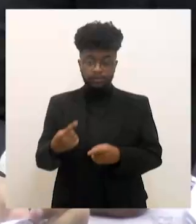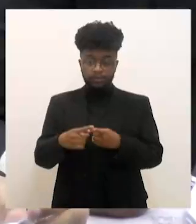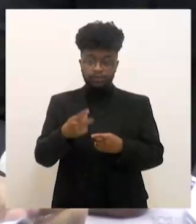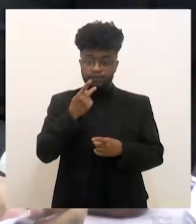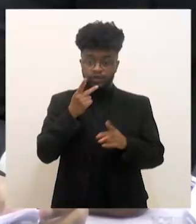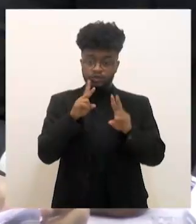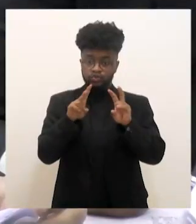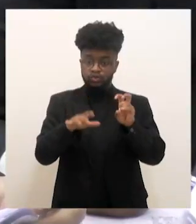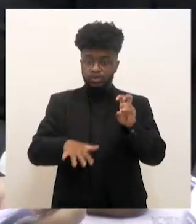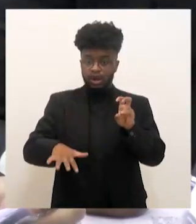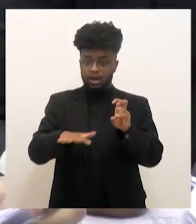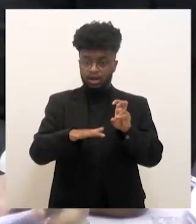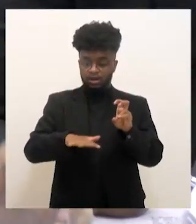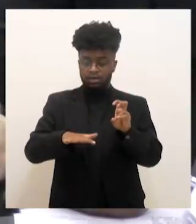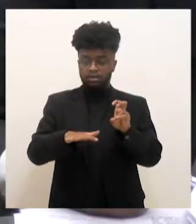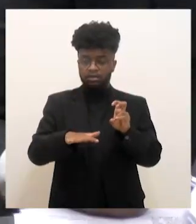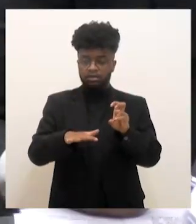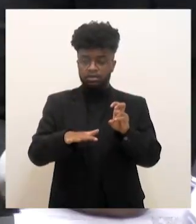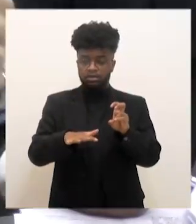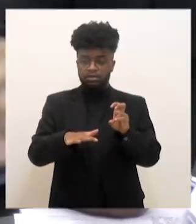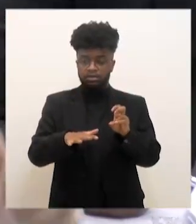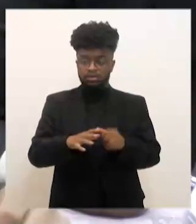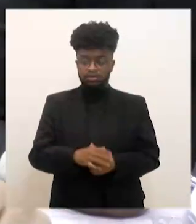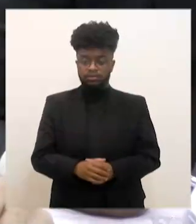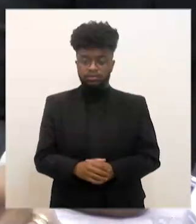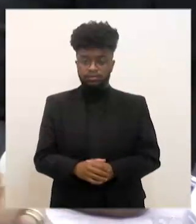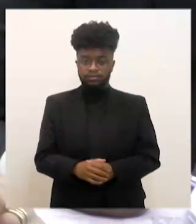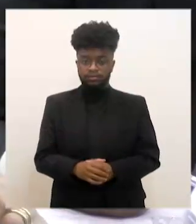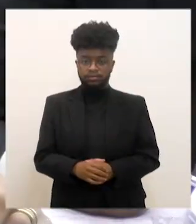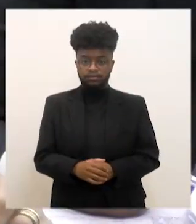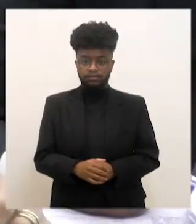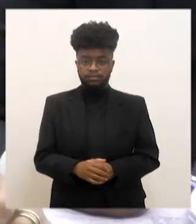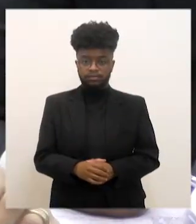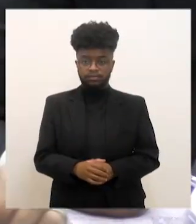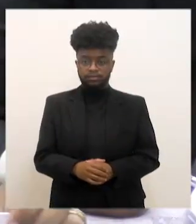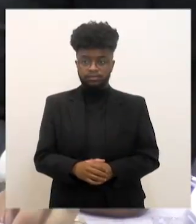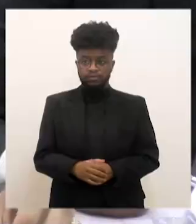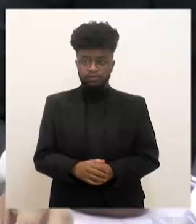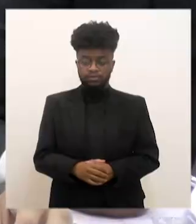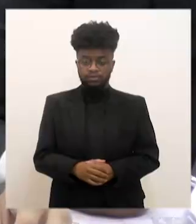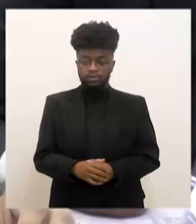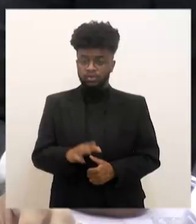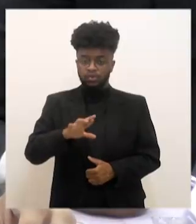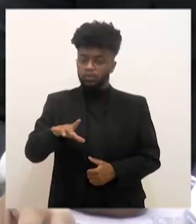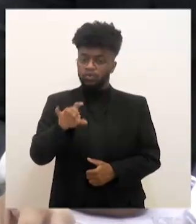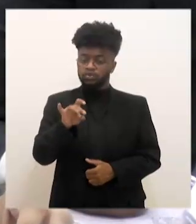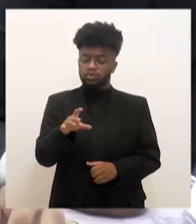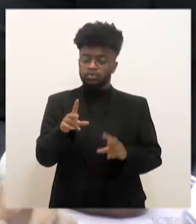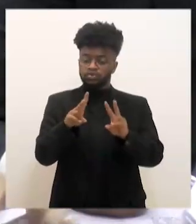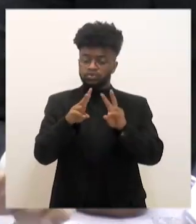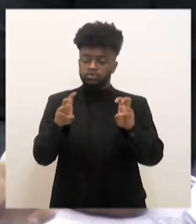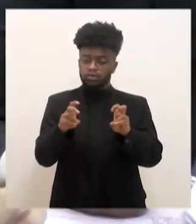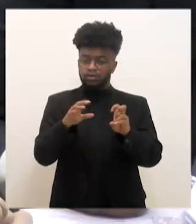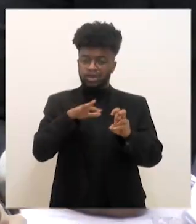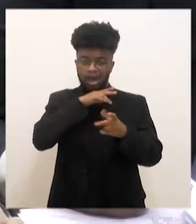área que vamos ultrapassar a questão da fauna e da flora que tem ali, tá?